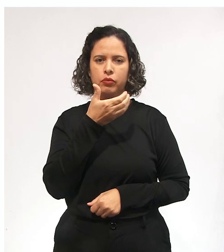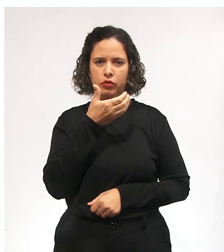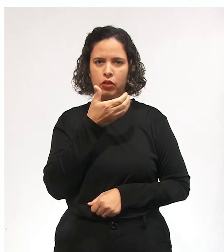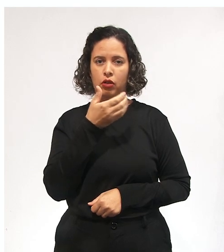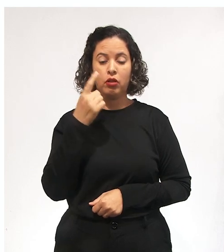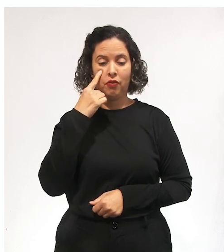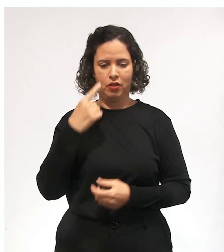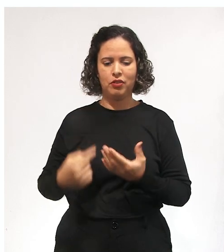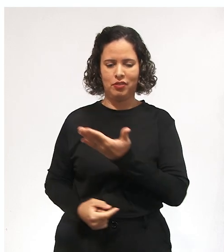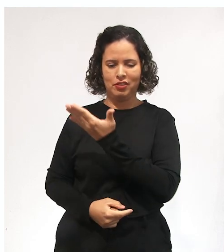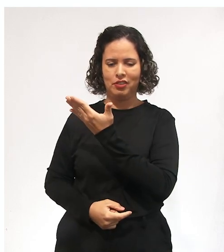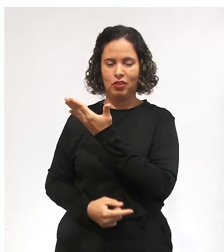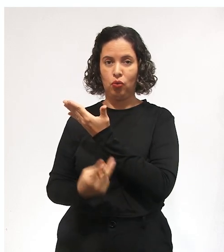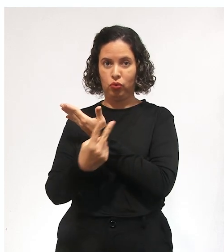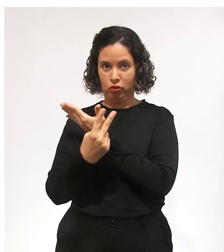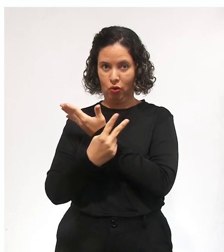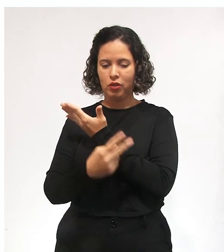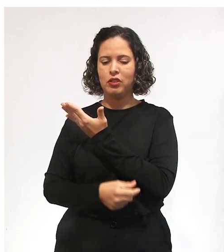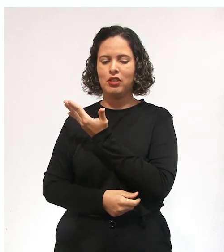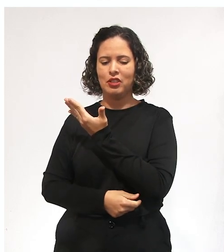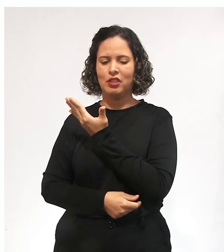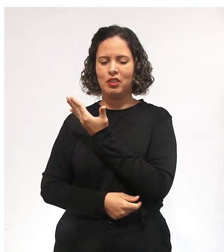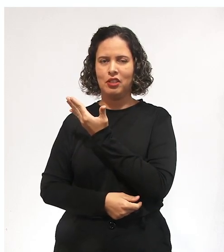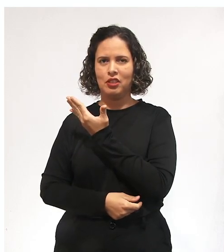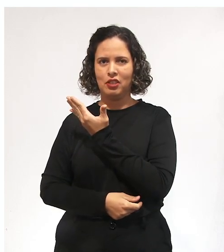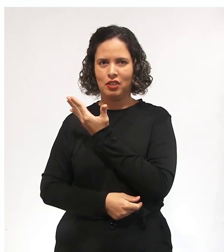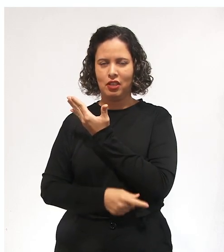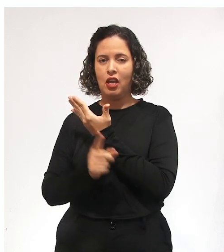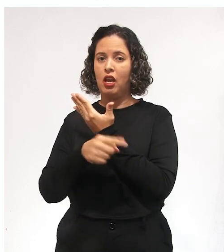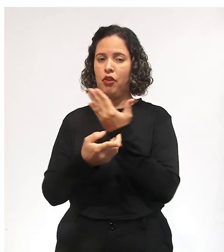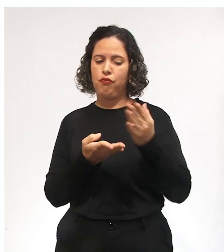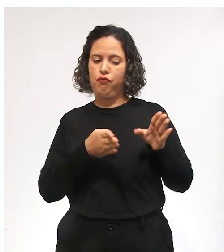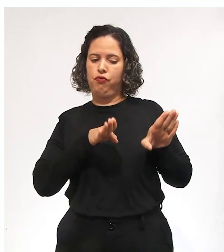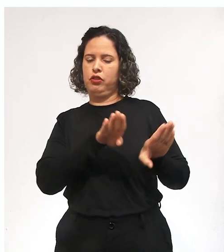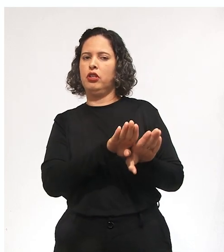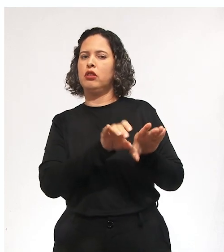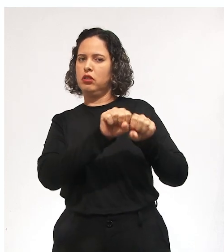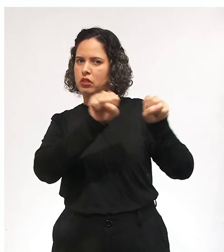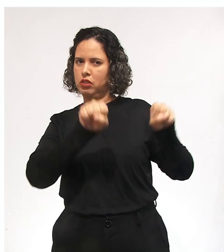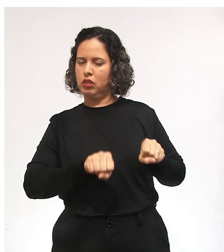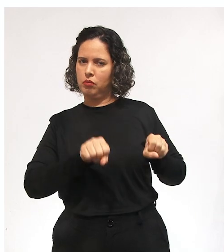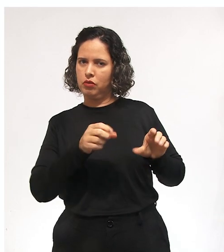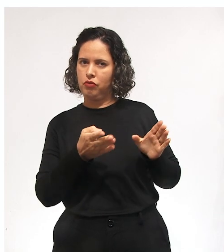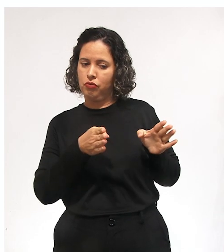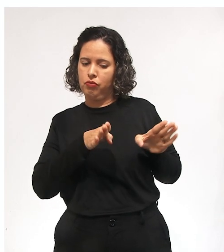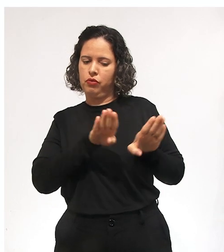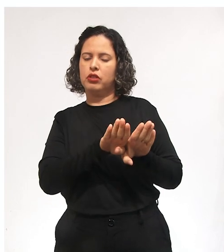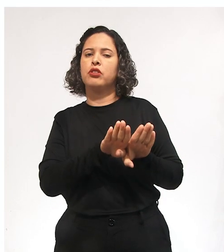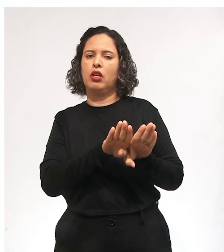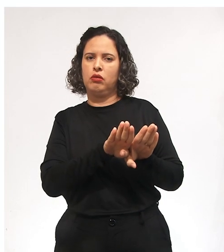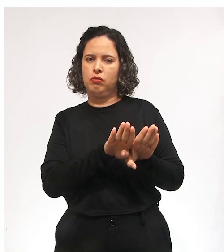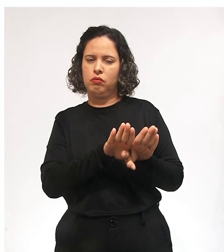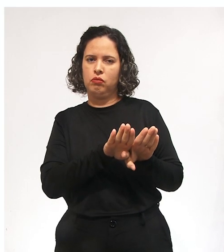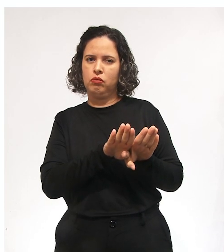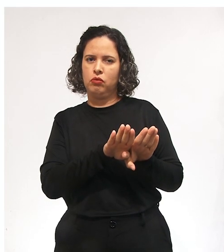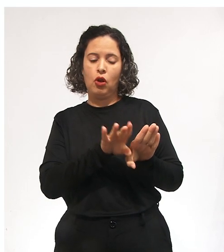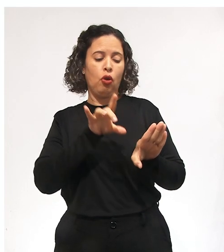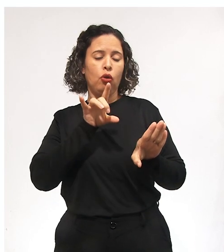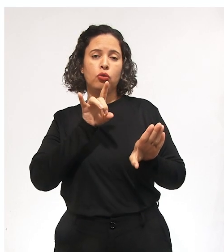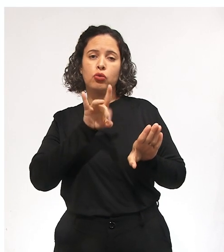esses dois aqui são sistemas operacionais de arquitetura fechada, que a gente fala que só